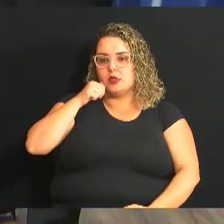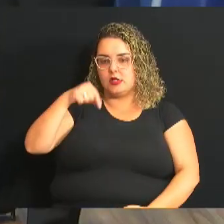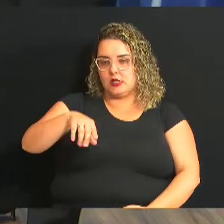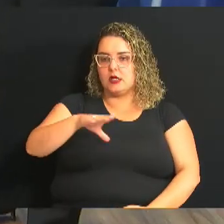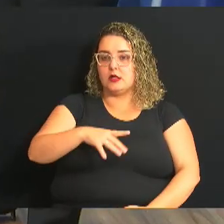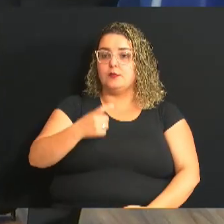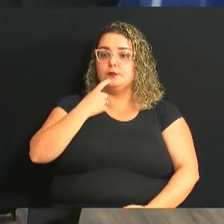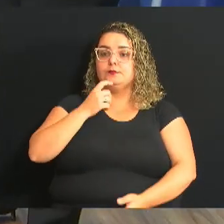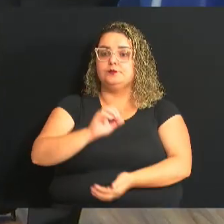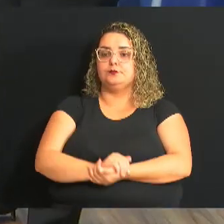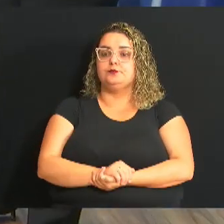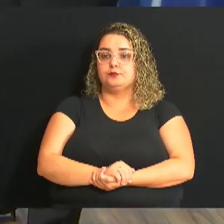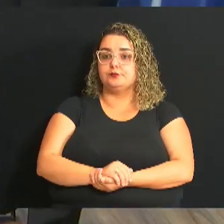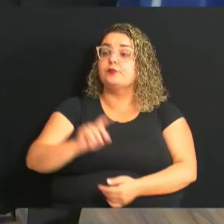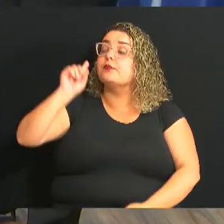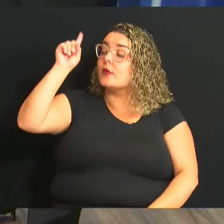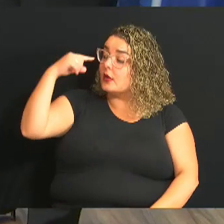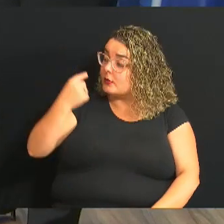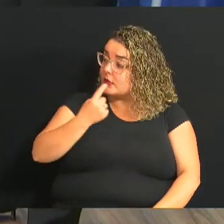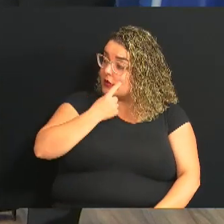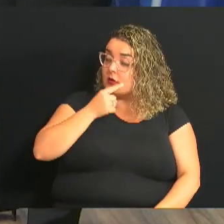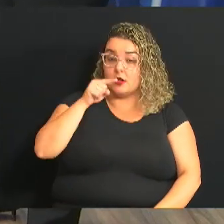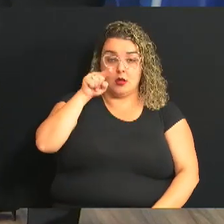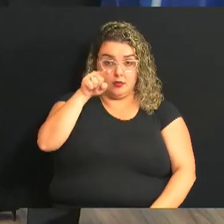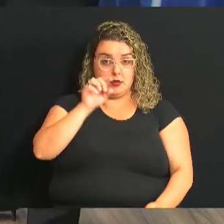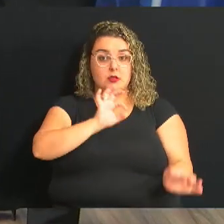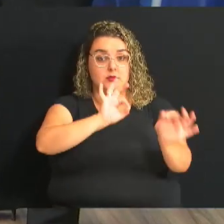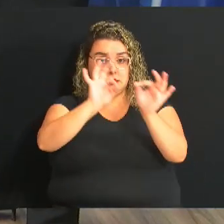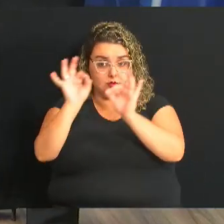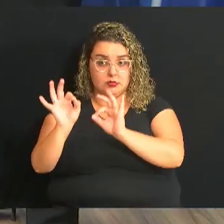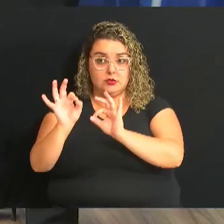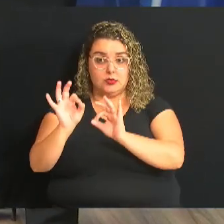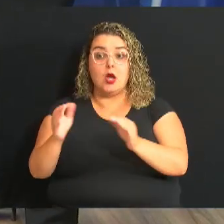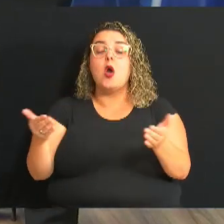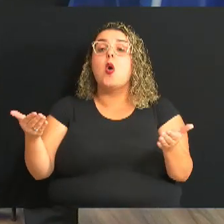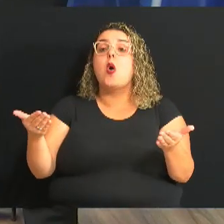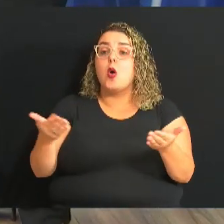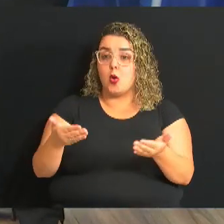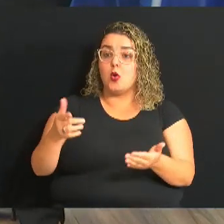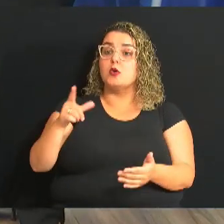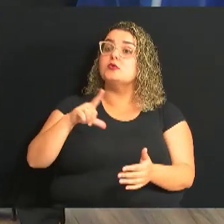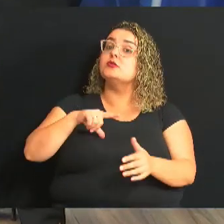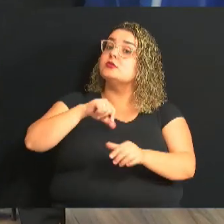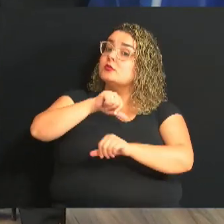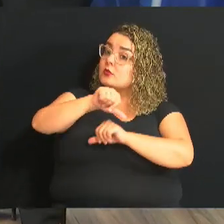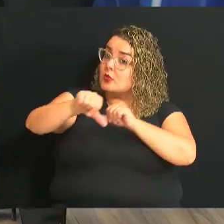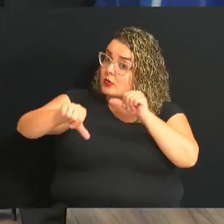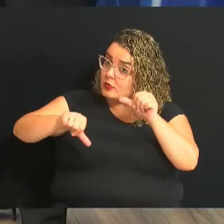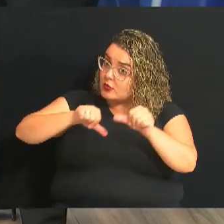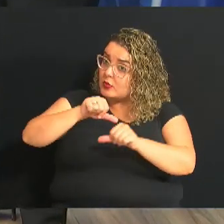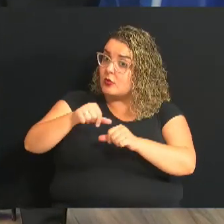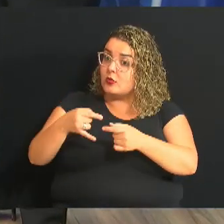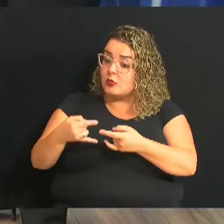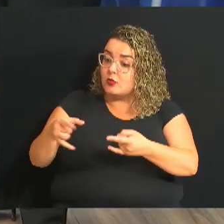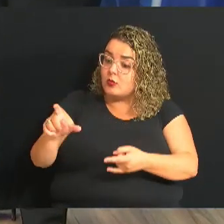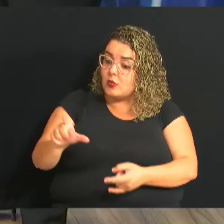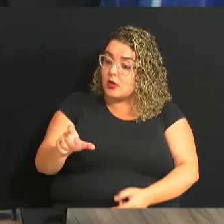Mirna Abreu, e para você que está nos acompanhando, a partir de hoje tem uma mudança aí para o bilhete